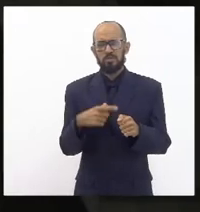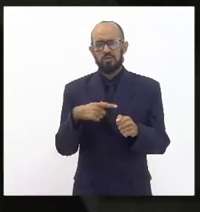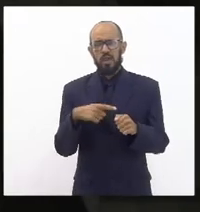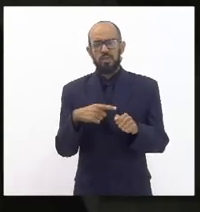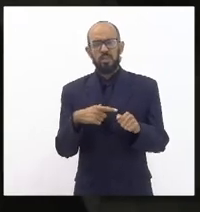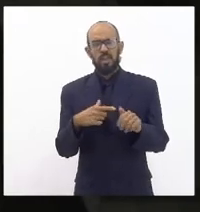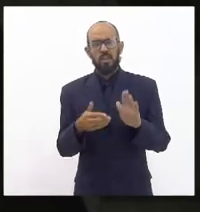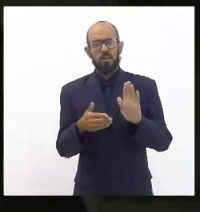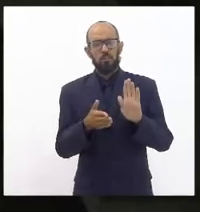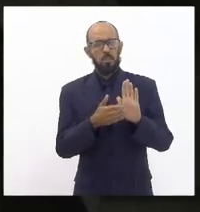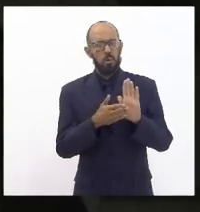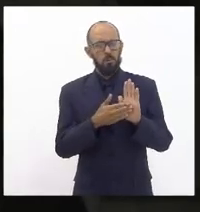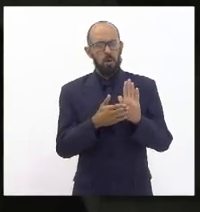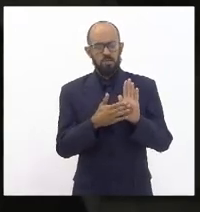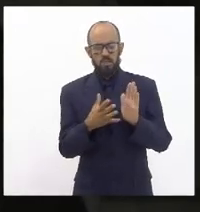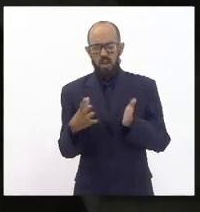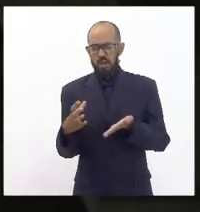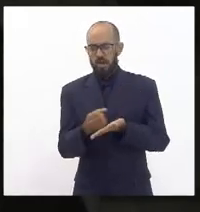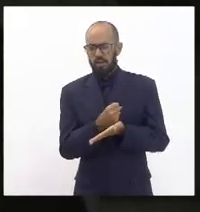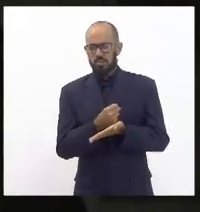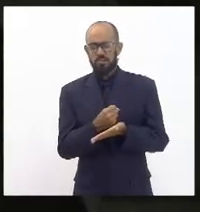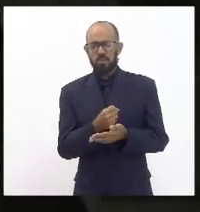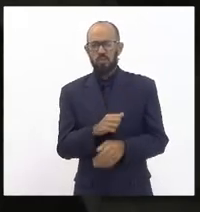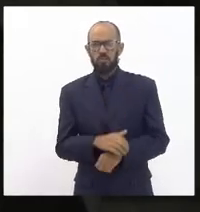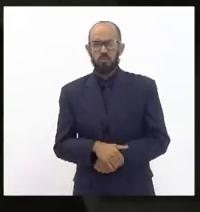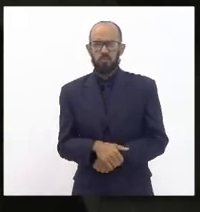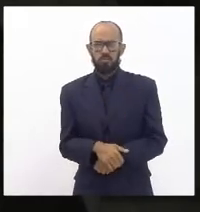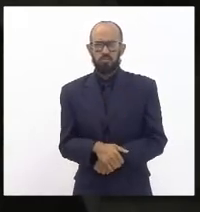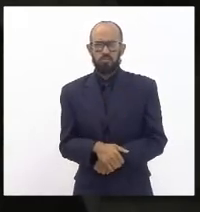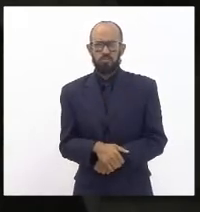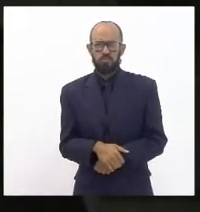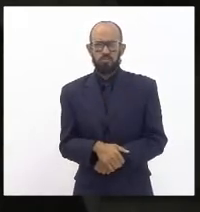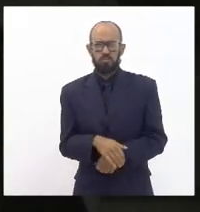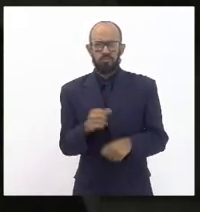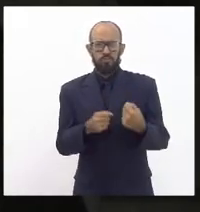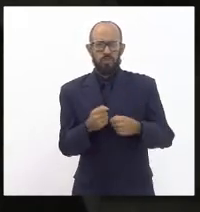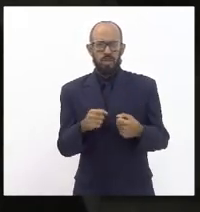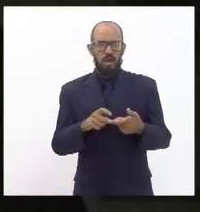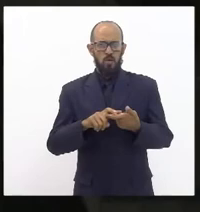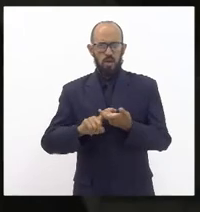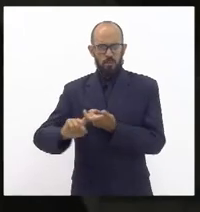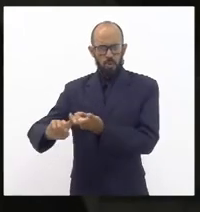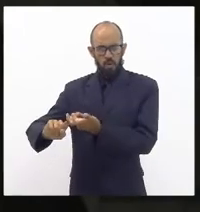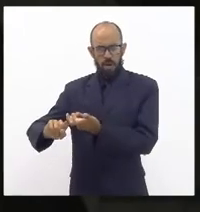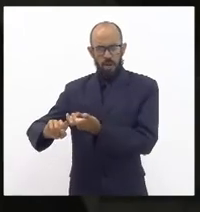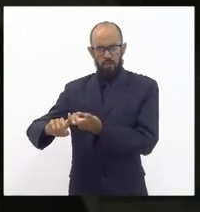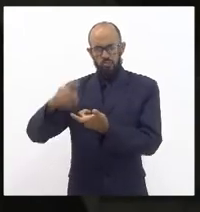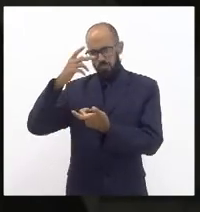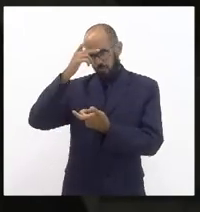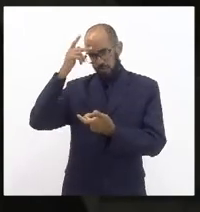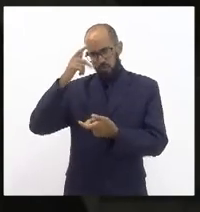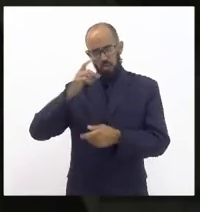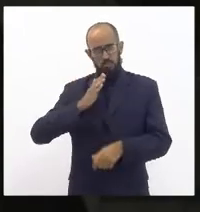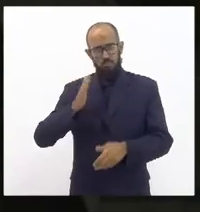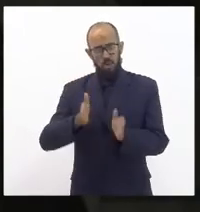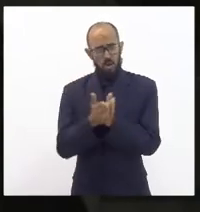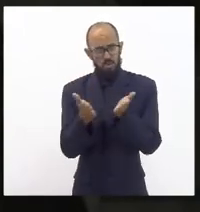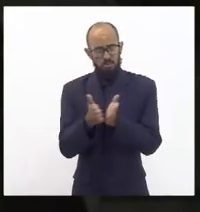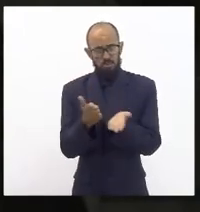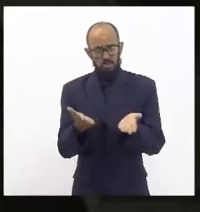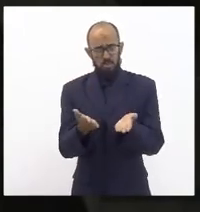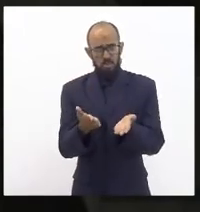de arrecadações Monstros SA é um carro rebocado de um cidadão que eu não tenho recurso